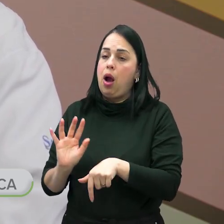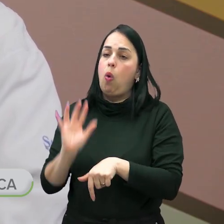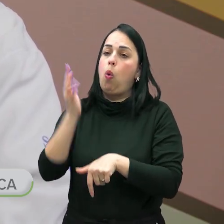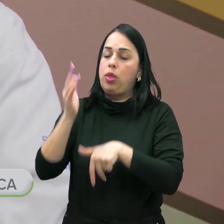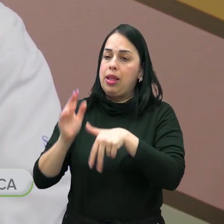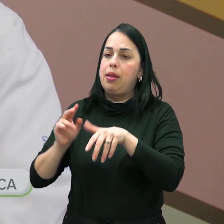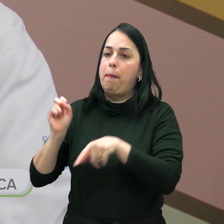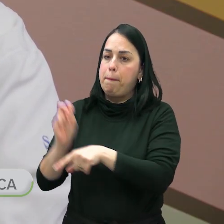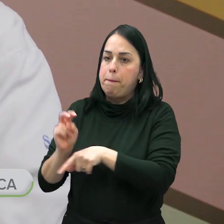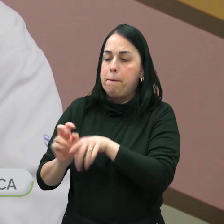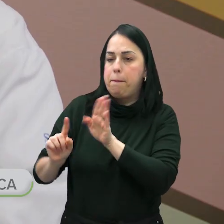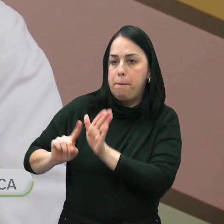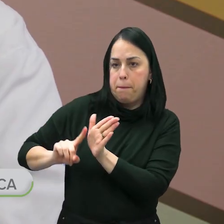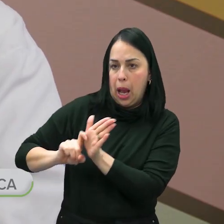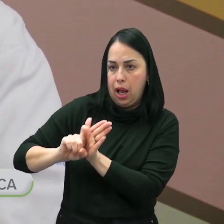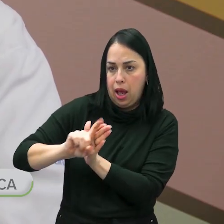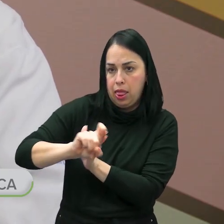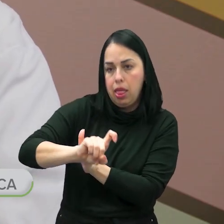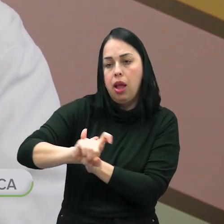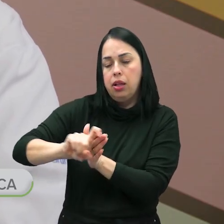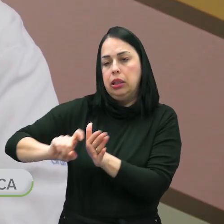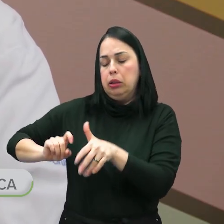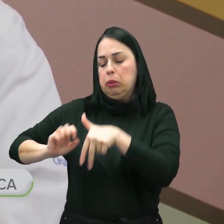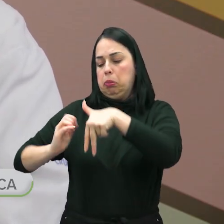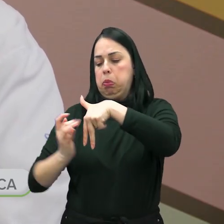bastante, dificulta, então, o tratamento,